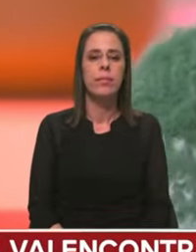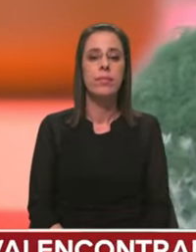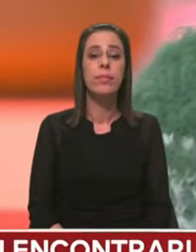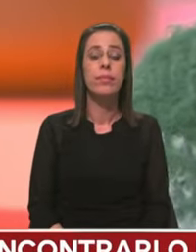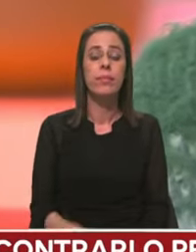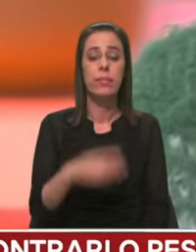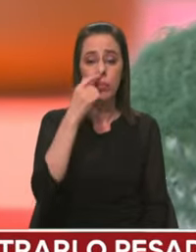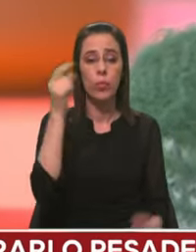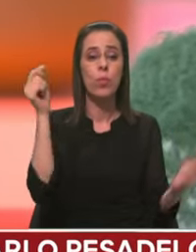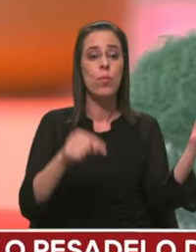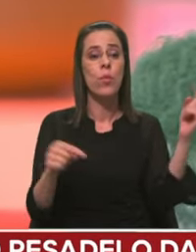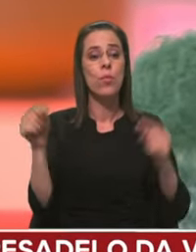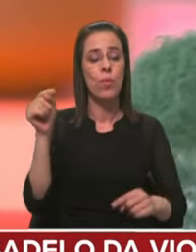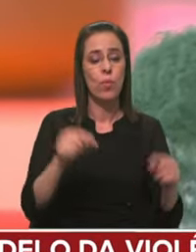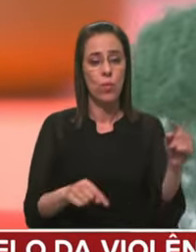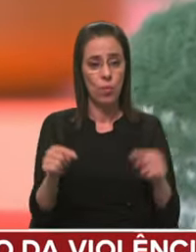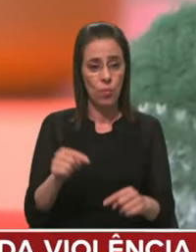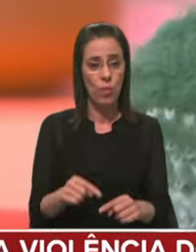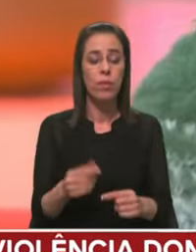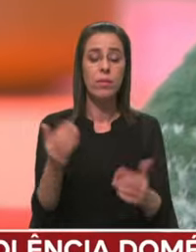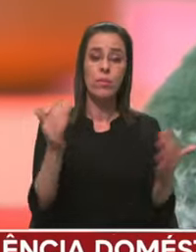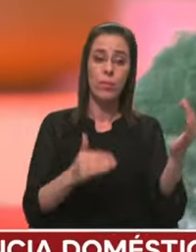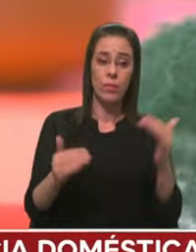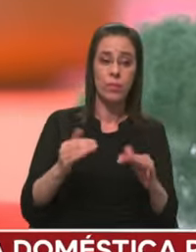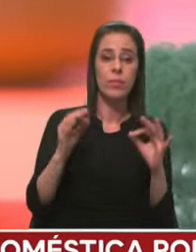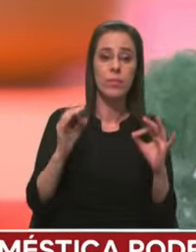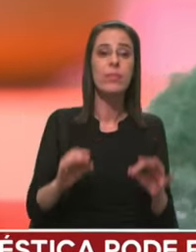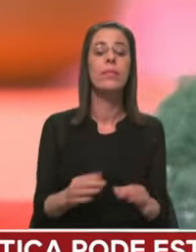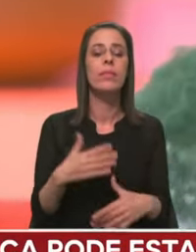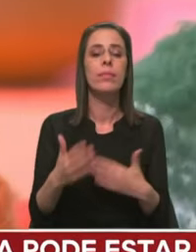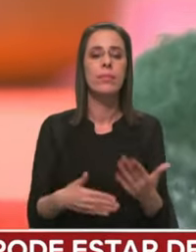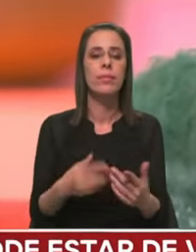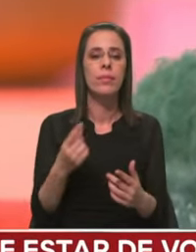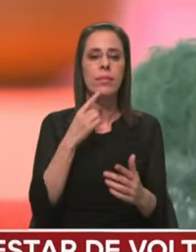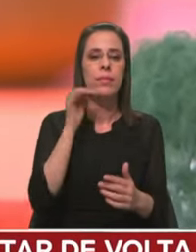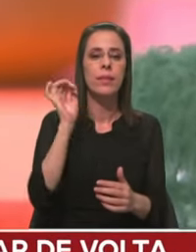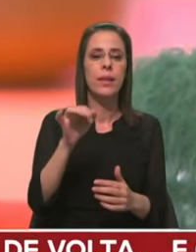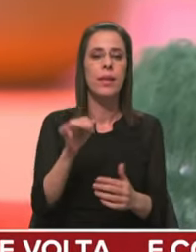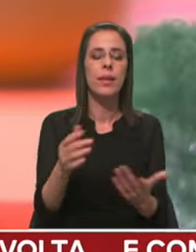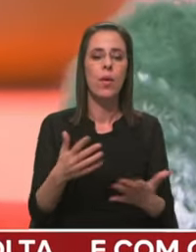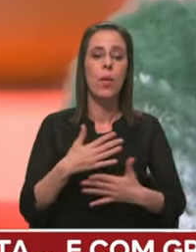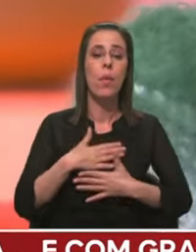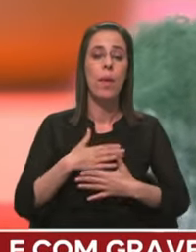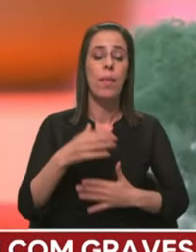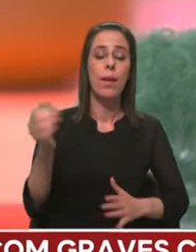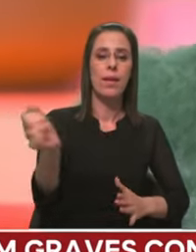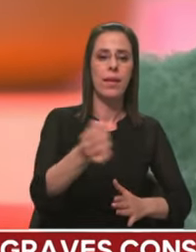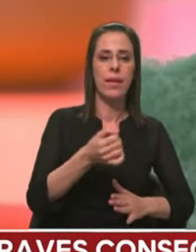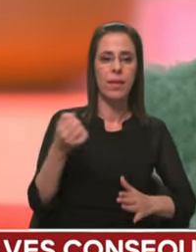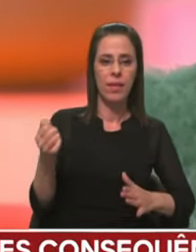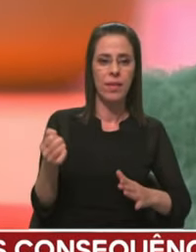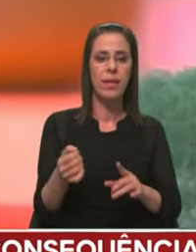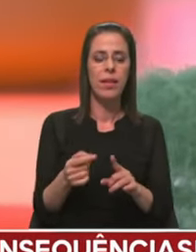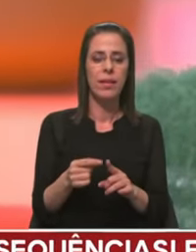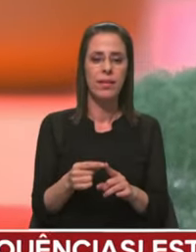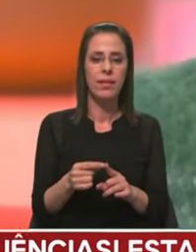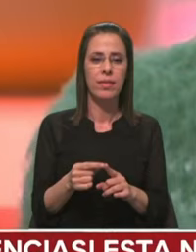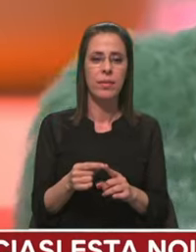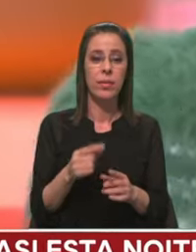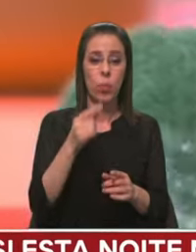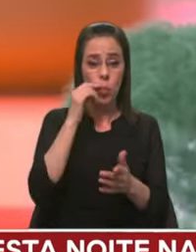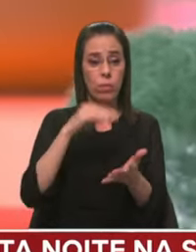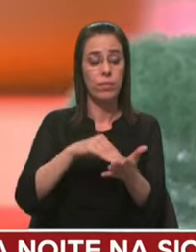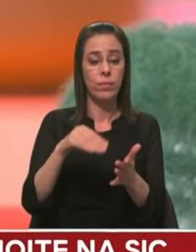pronto e as pessoas chegaram e e foram chegando e foram chegando e a dada altura alguém bate à porta e um amigo nosso vai à porta e o